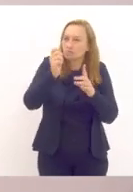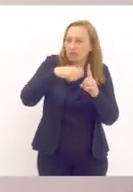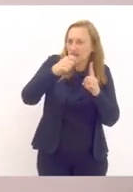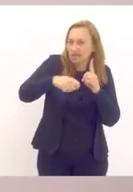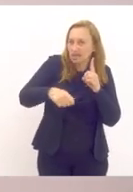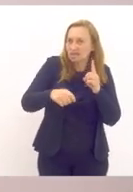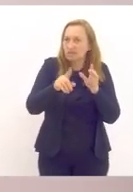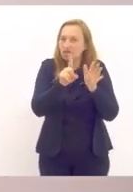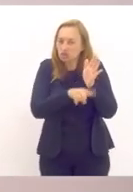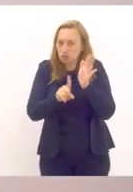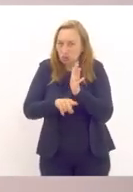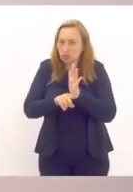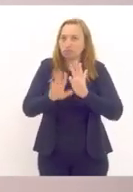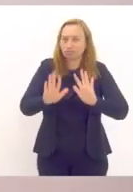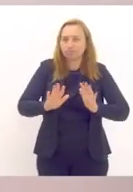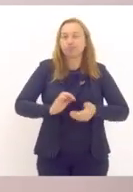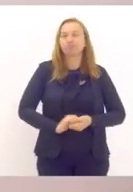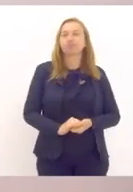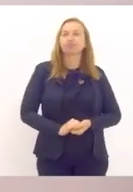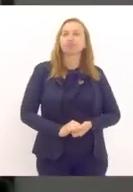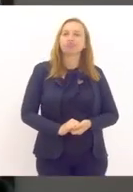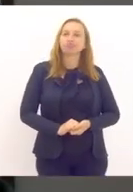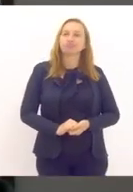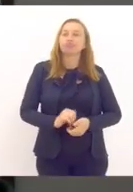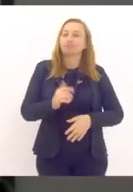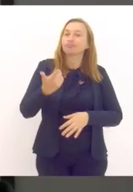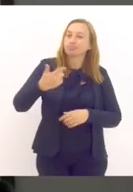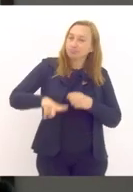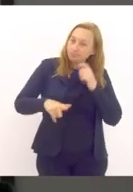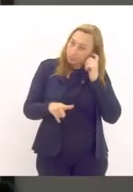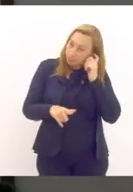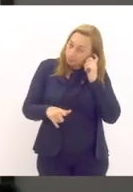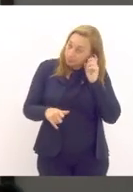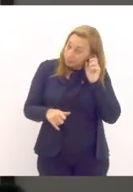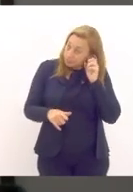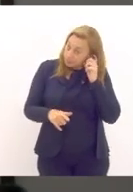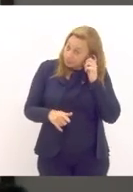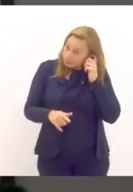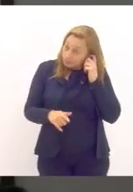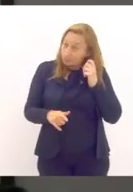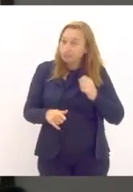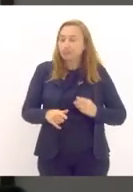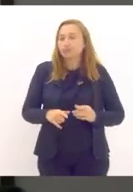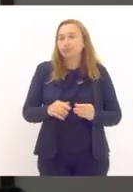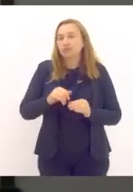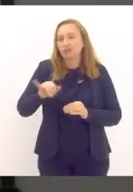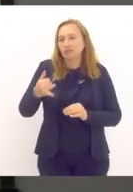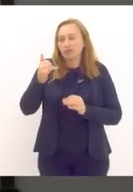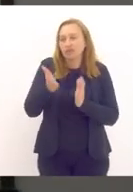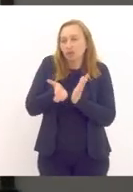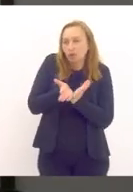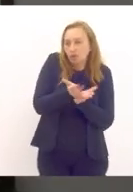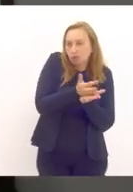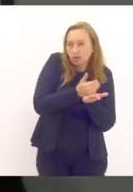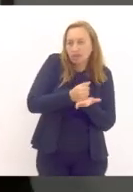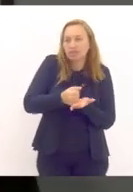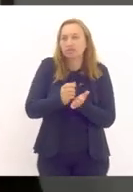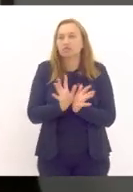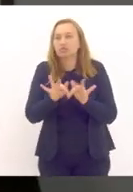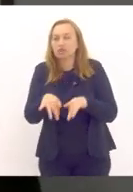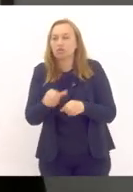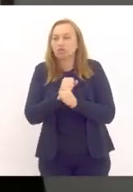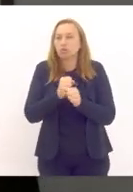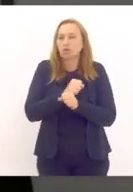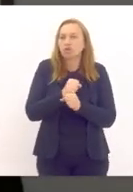caindo. Então, ou seja, mais uma vez, ainda que nós tenhamos tido uma inflação acumulada no final do ano